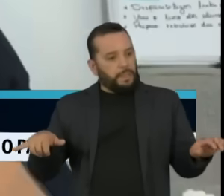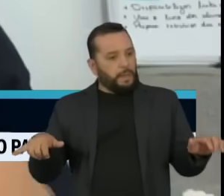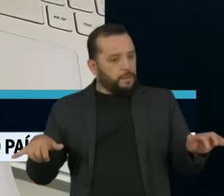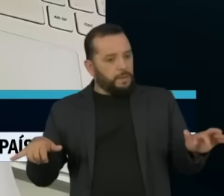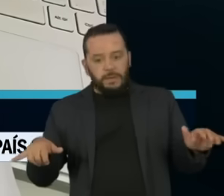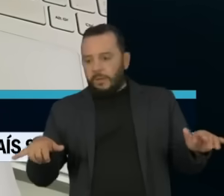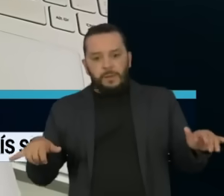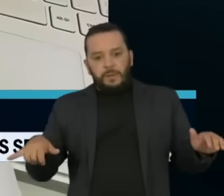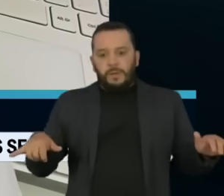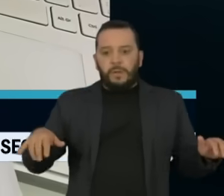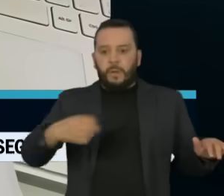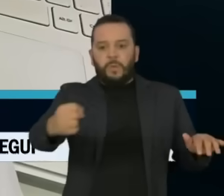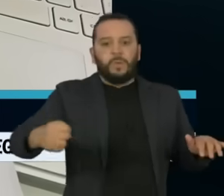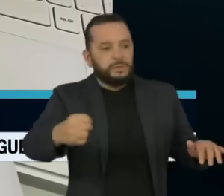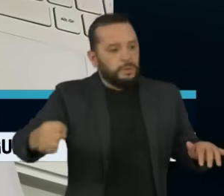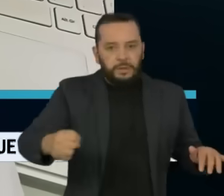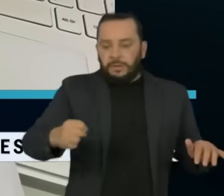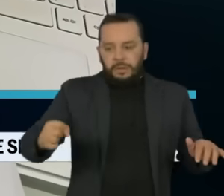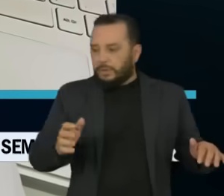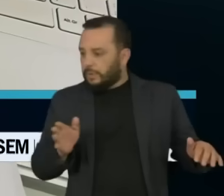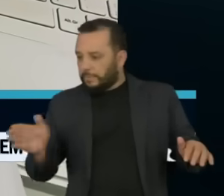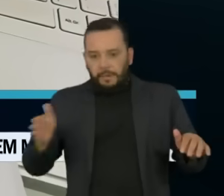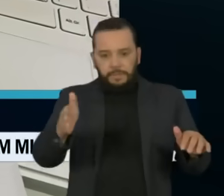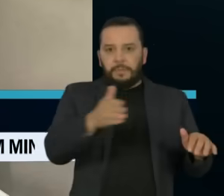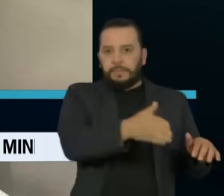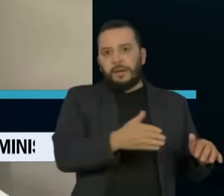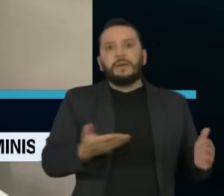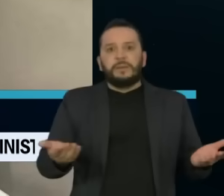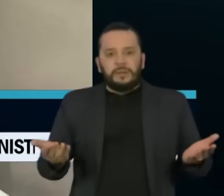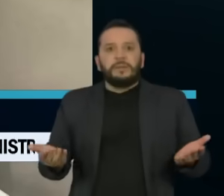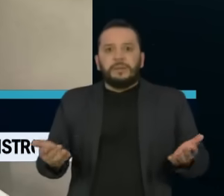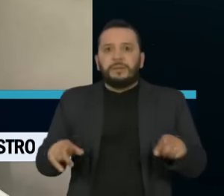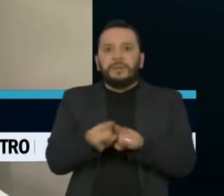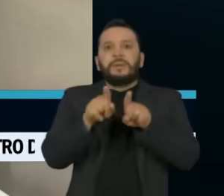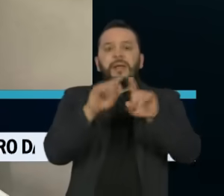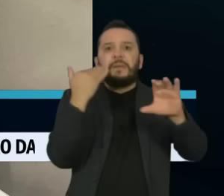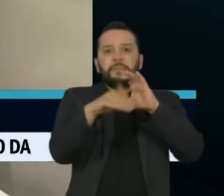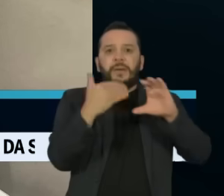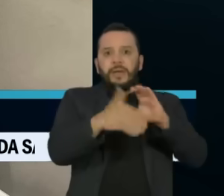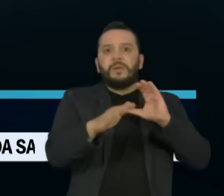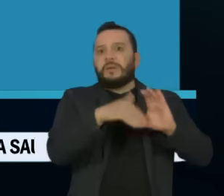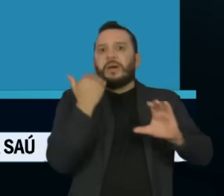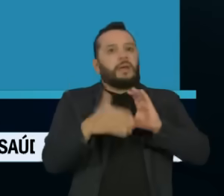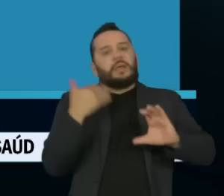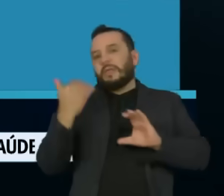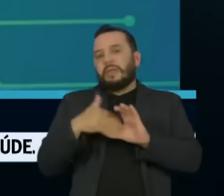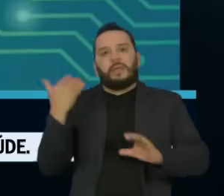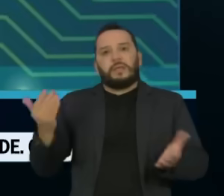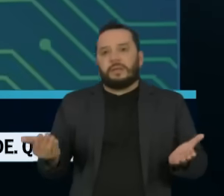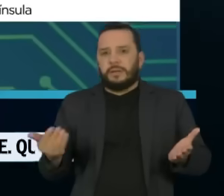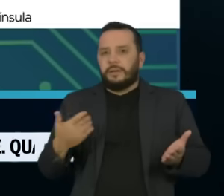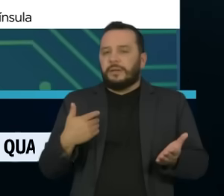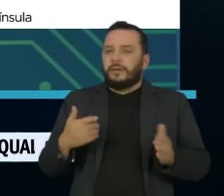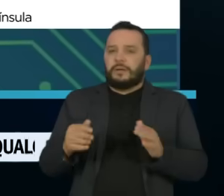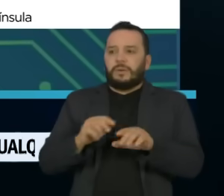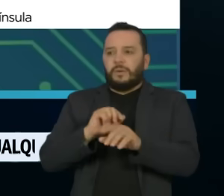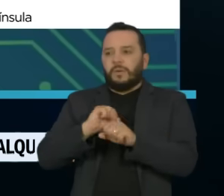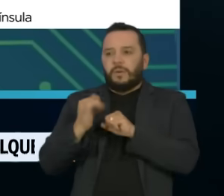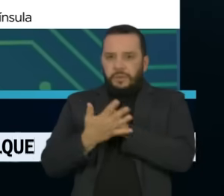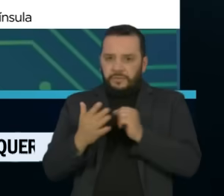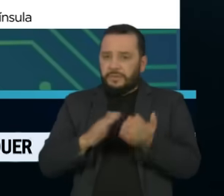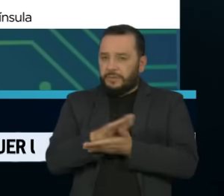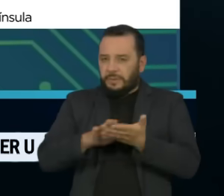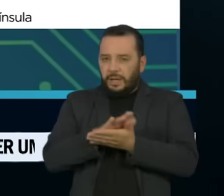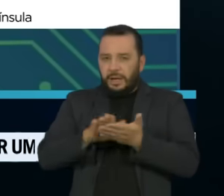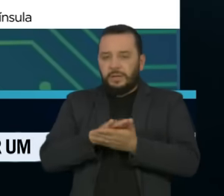dos grupos, né, da gestão, pedindo coisas para nós. É o e-mail que não para. Antes da pandemia, 88%